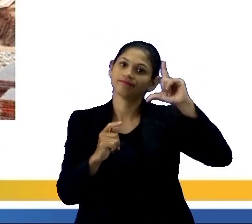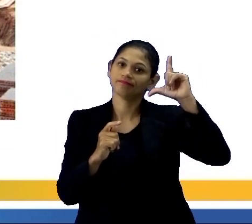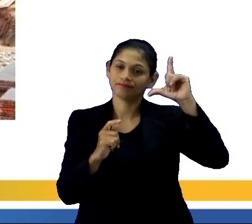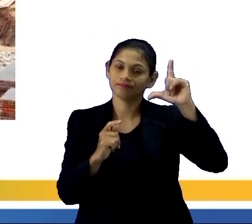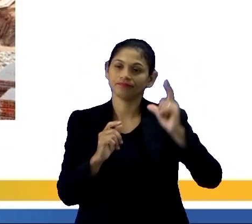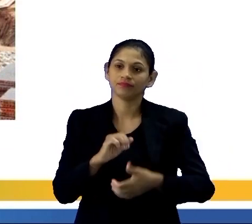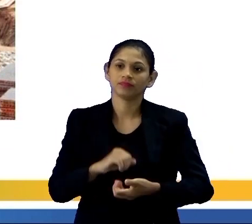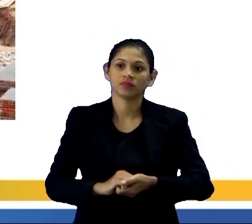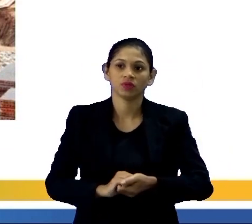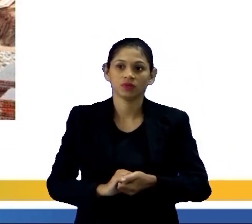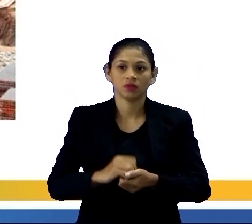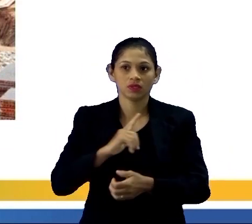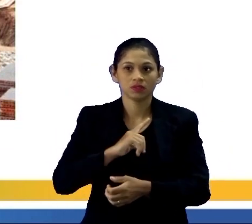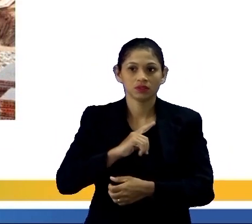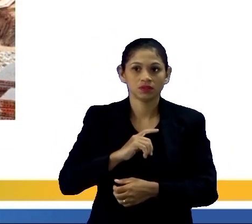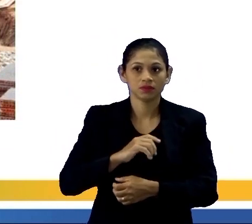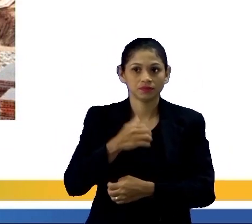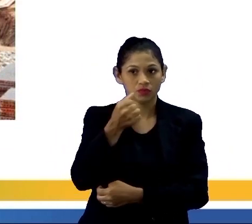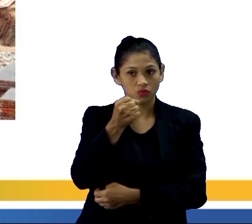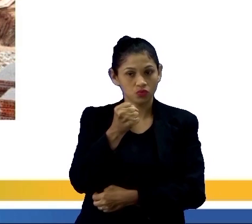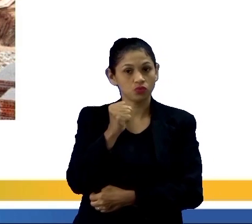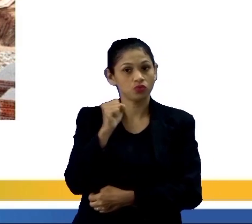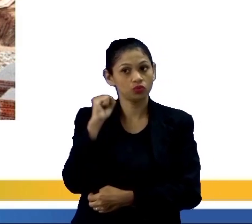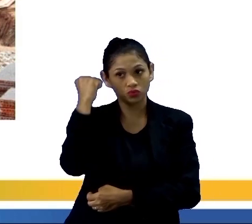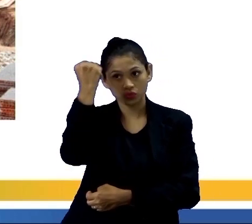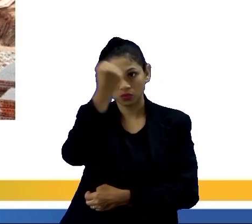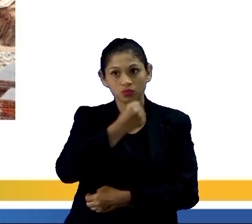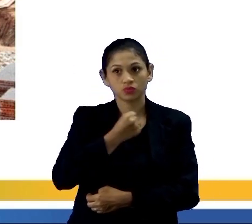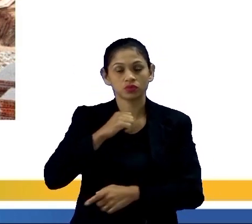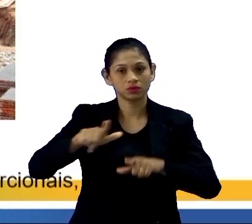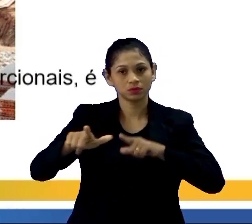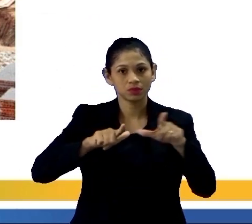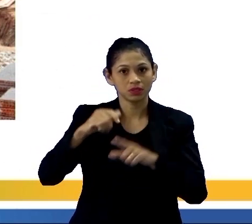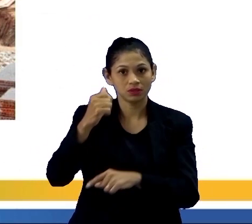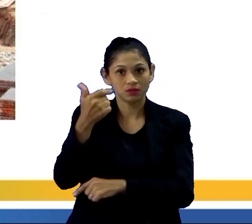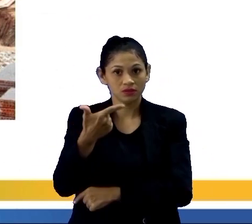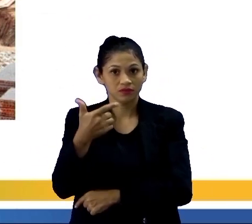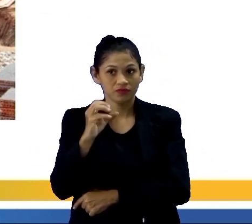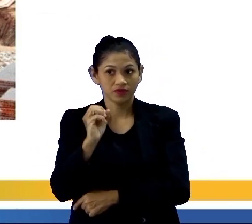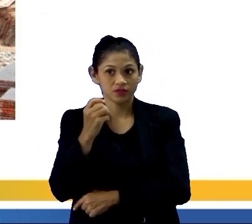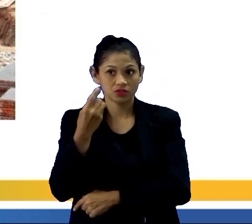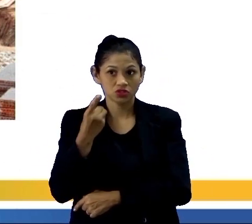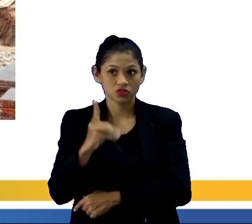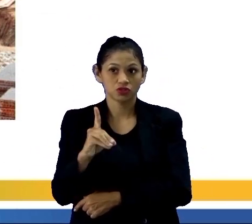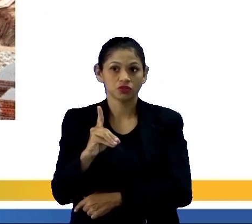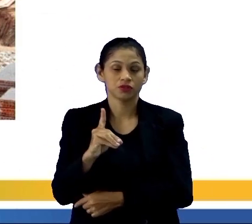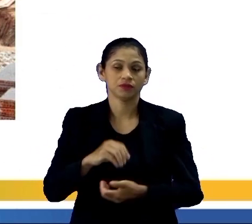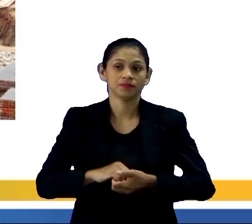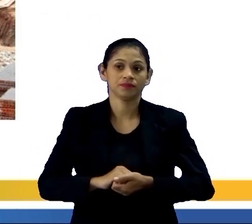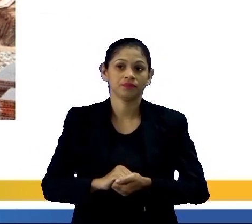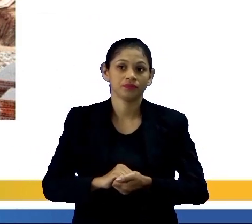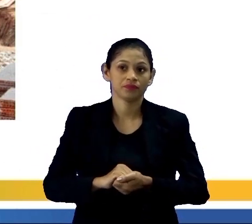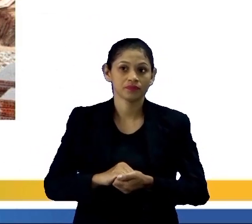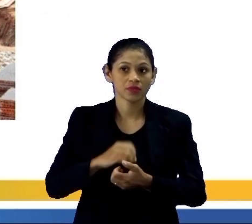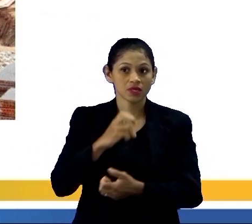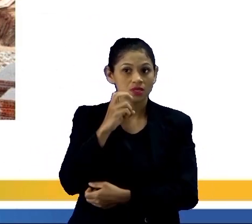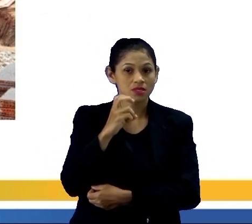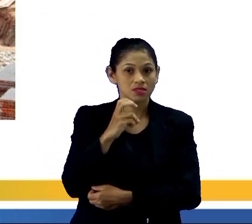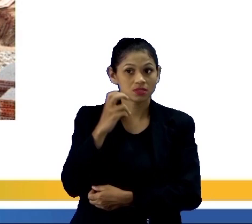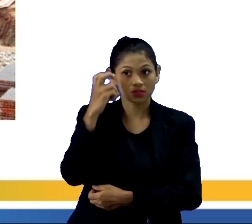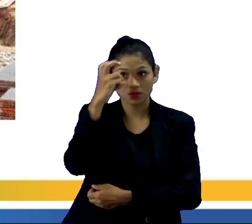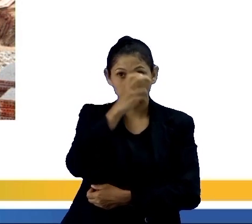8 horas trabalhadas em 20 dias, 5 horas em quantos dias? Como as grandezas são